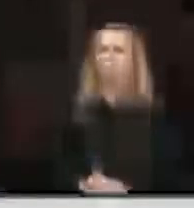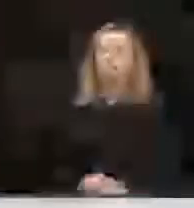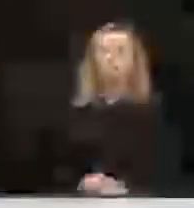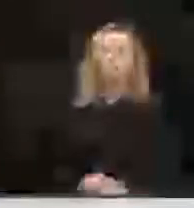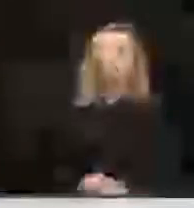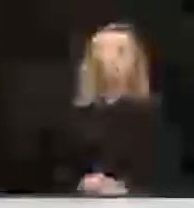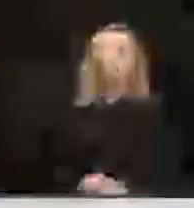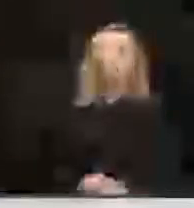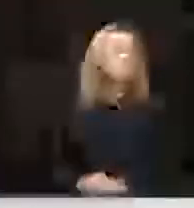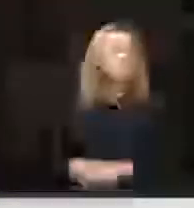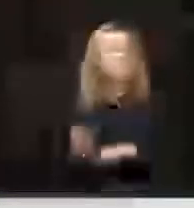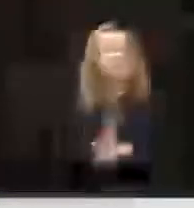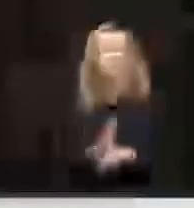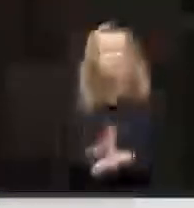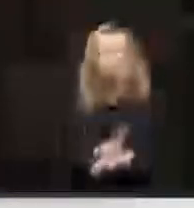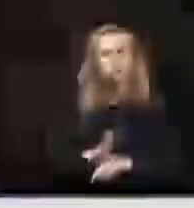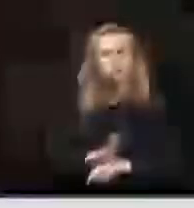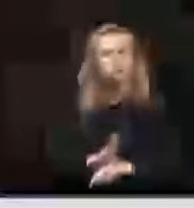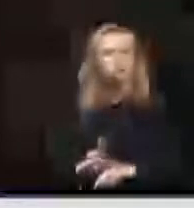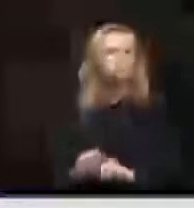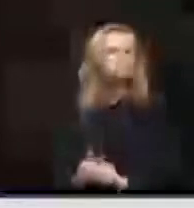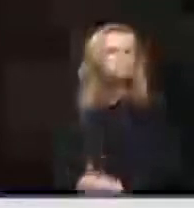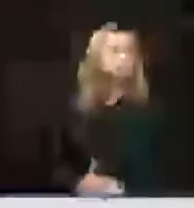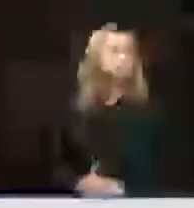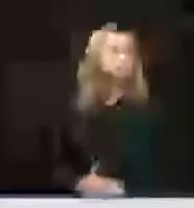A Constituição prevê